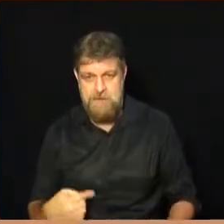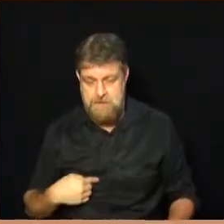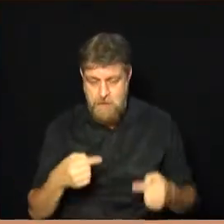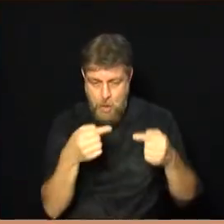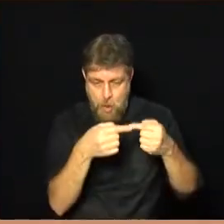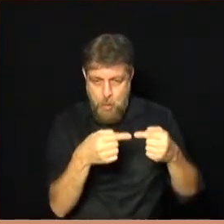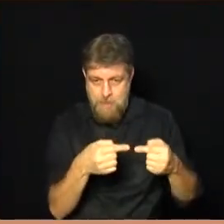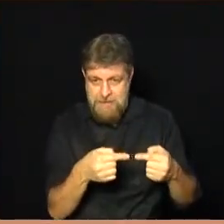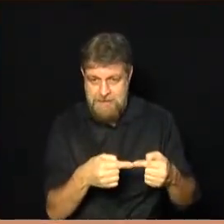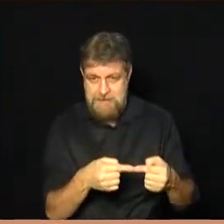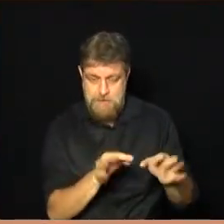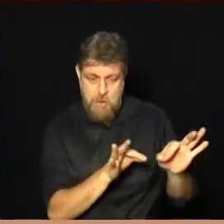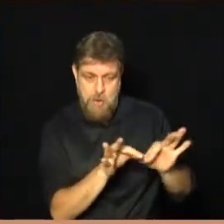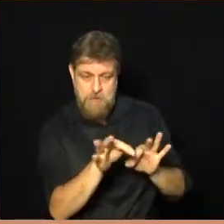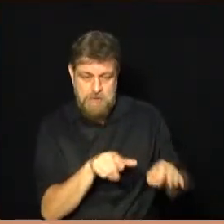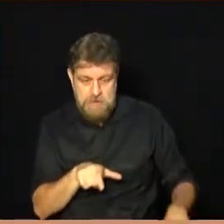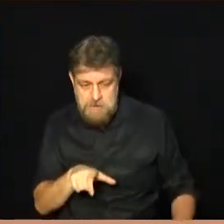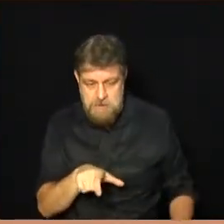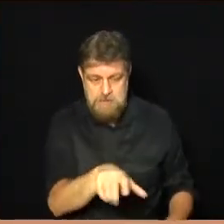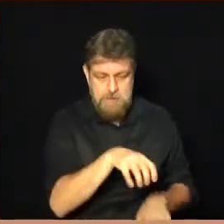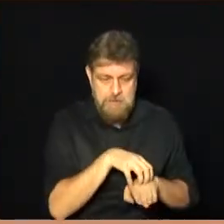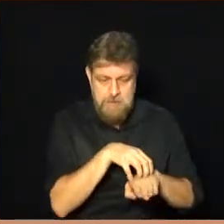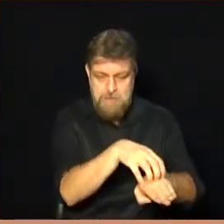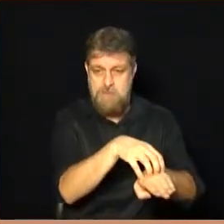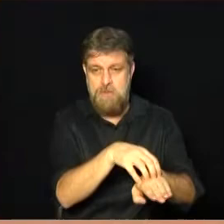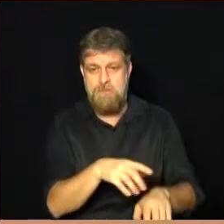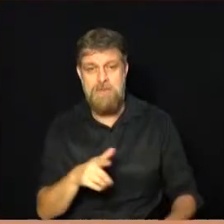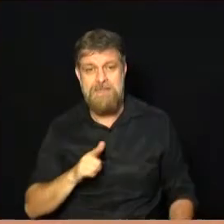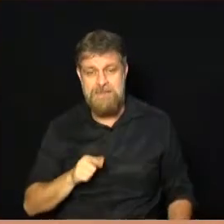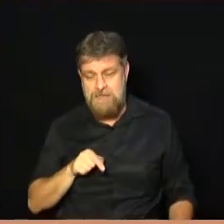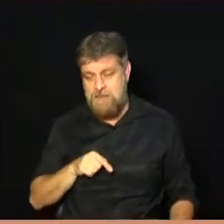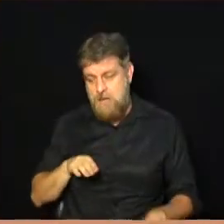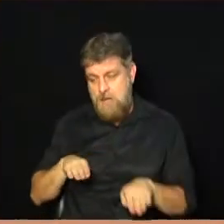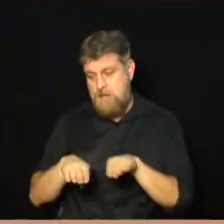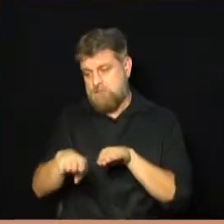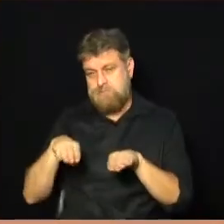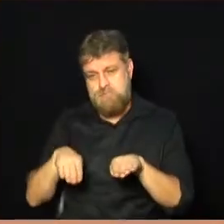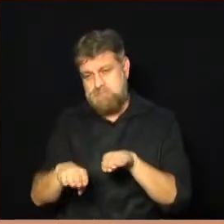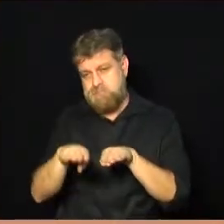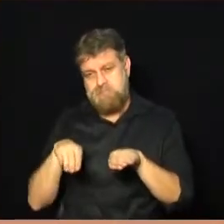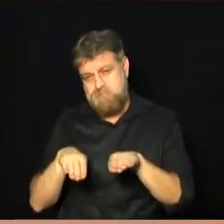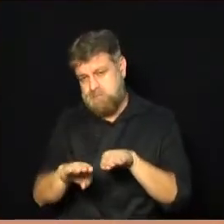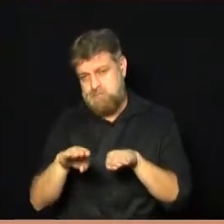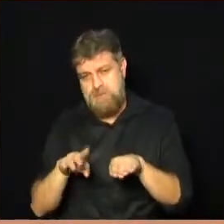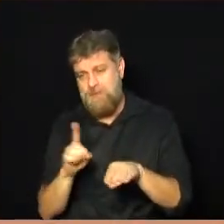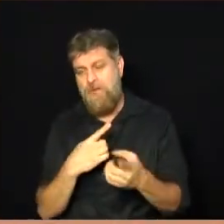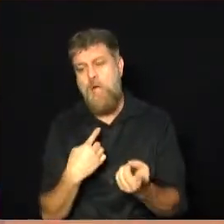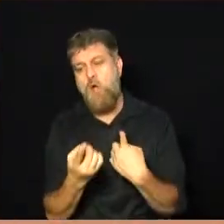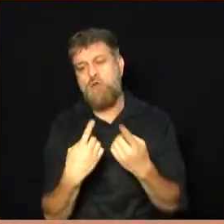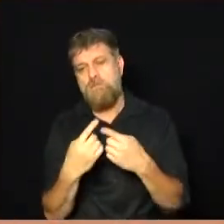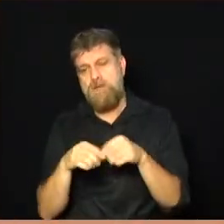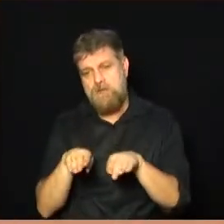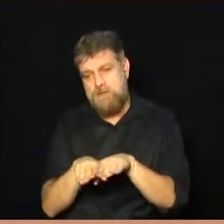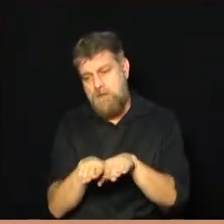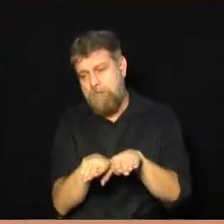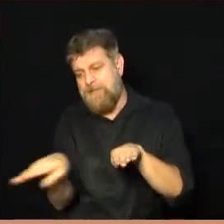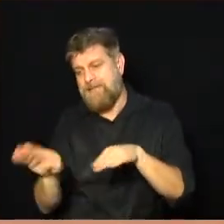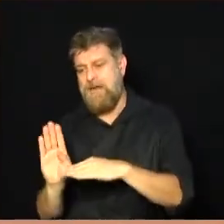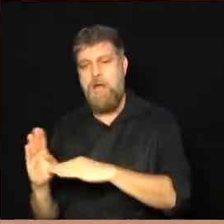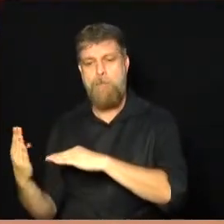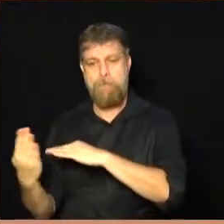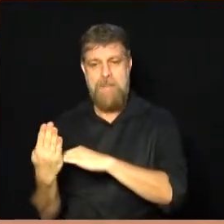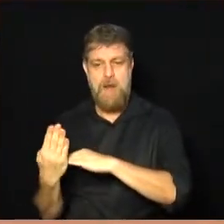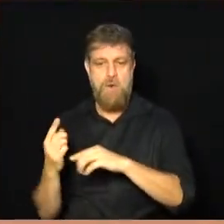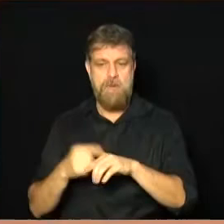adequados para o trânsito urbano, porque a marginal é para trânsito urbano, não é para trânsito rodoviário. Você faz a marginal para tirar o